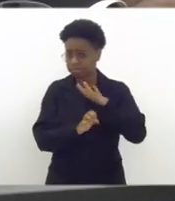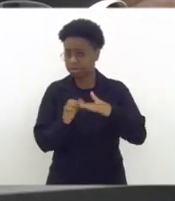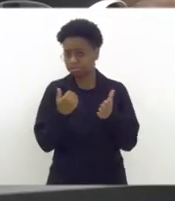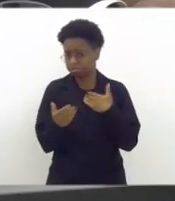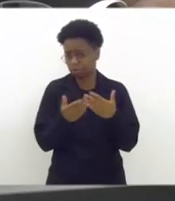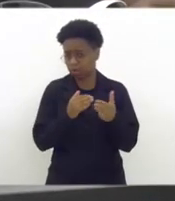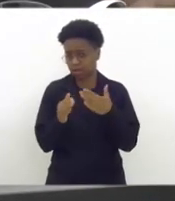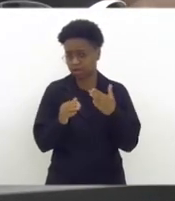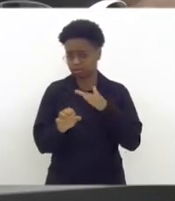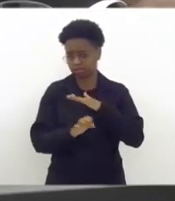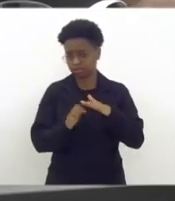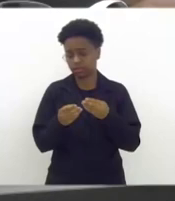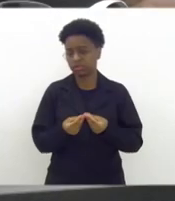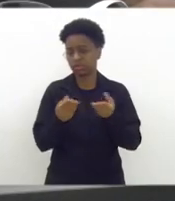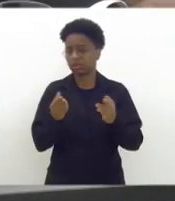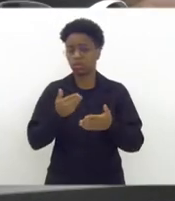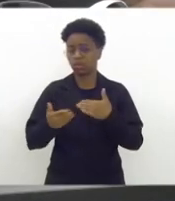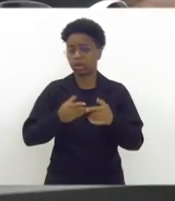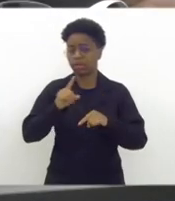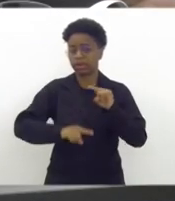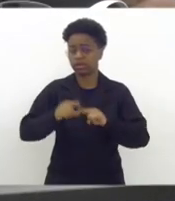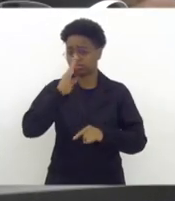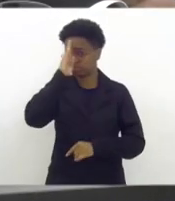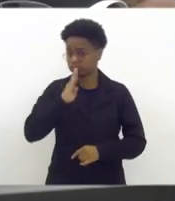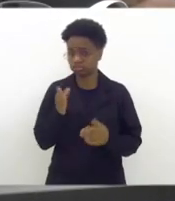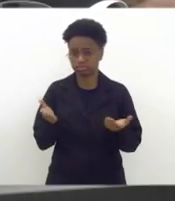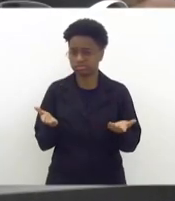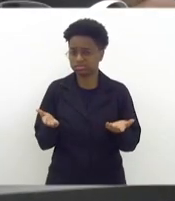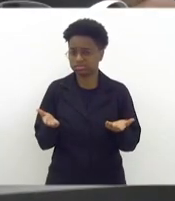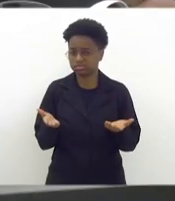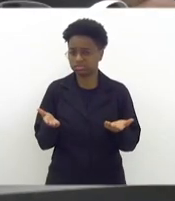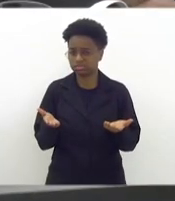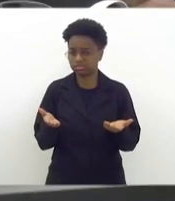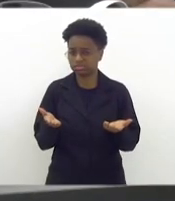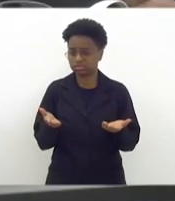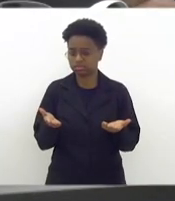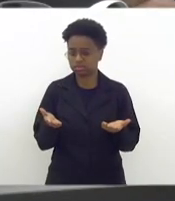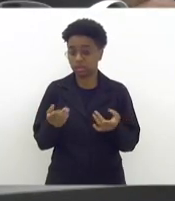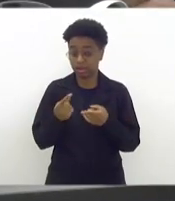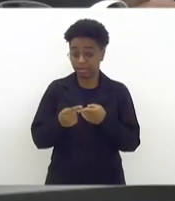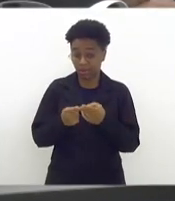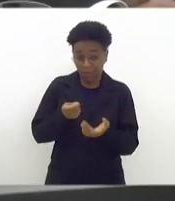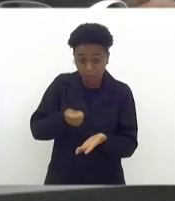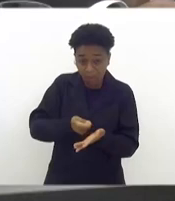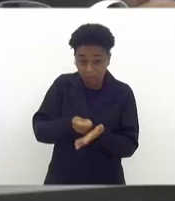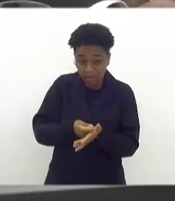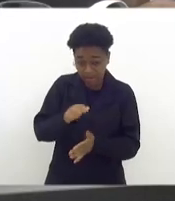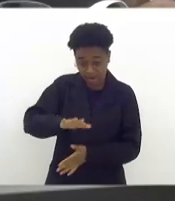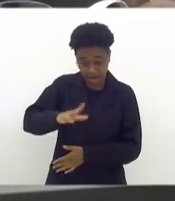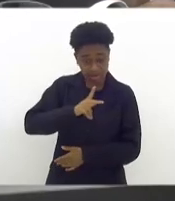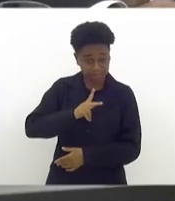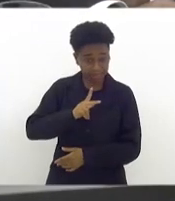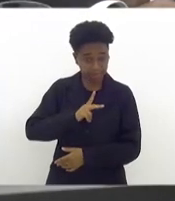qualquer a fornecer qualquer item gratuitamente. Então, você está obrigando a iniciativa